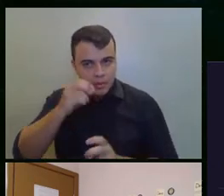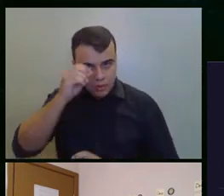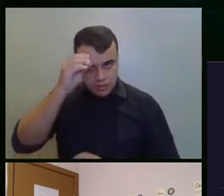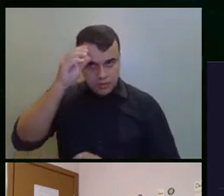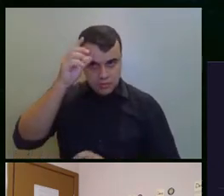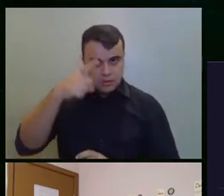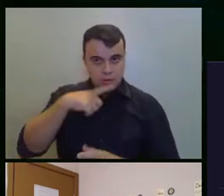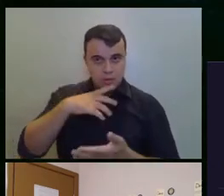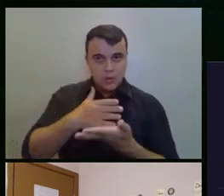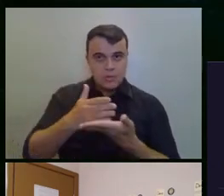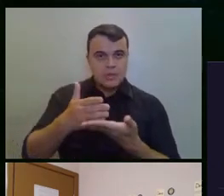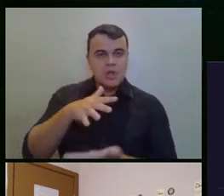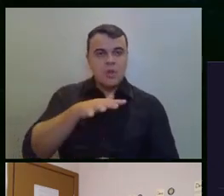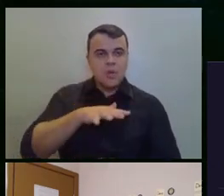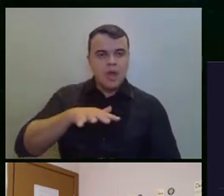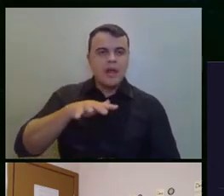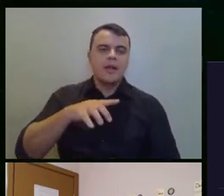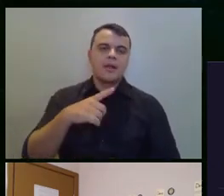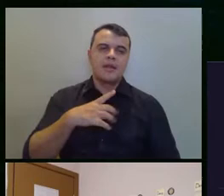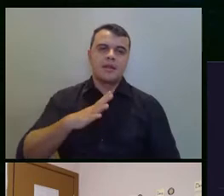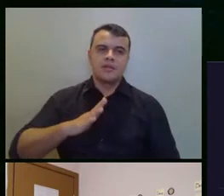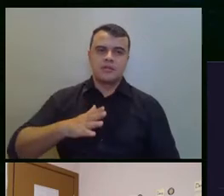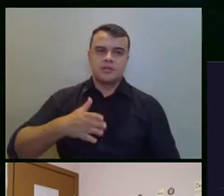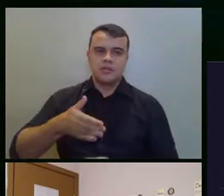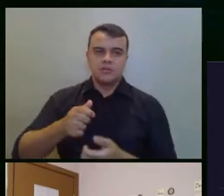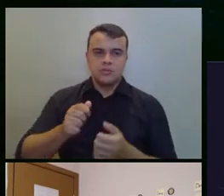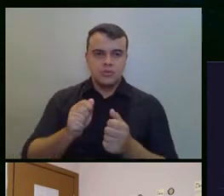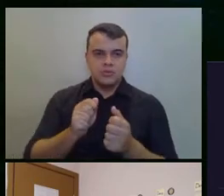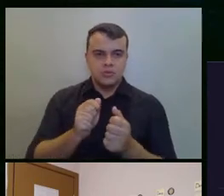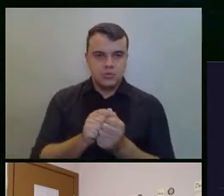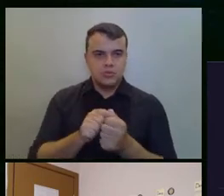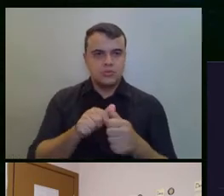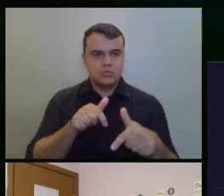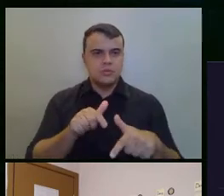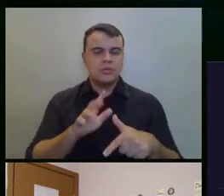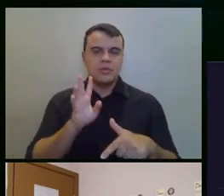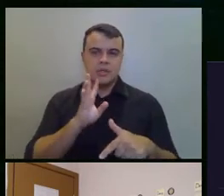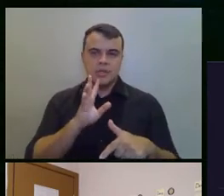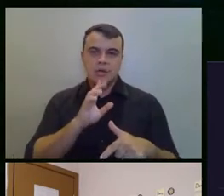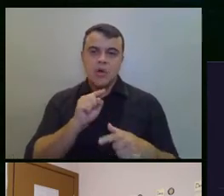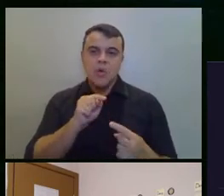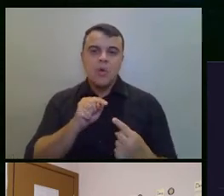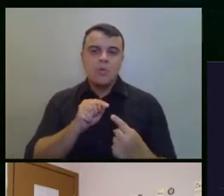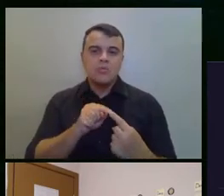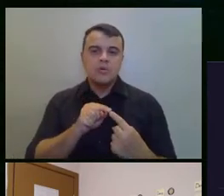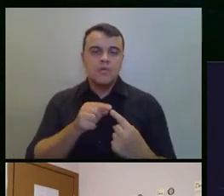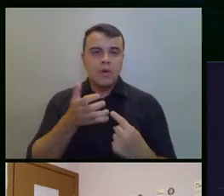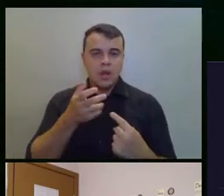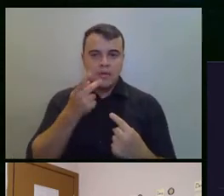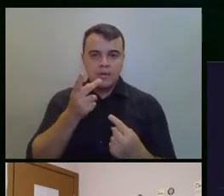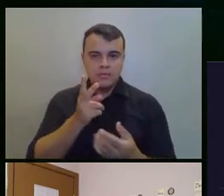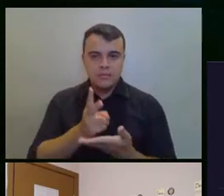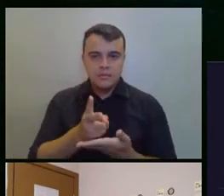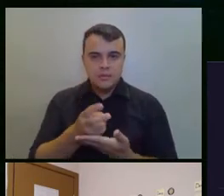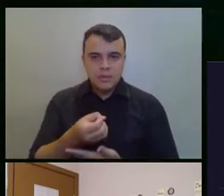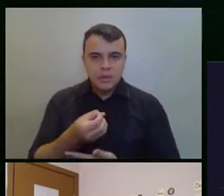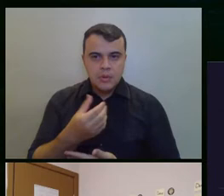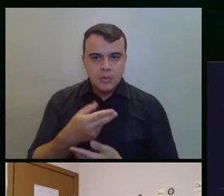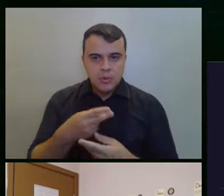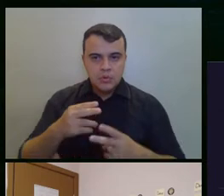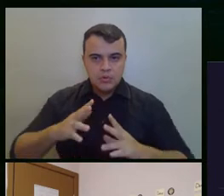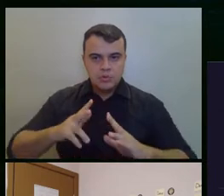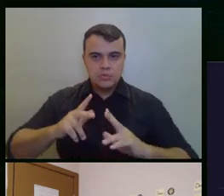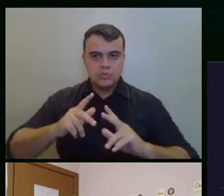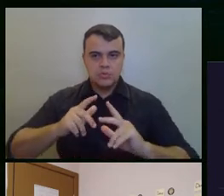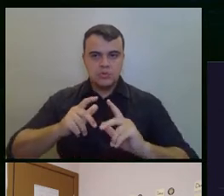para quem está iniciando na área Tanto para quem já está posicionado no mercado então aí tensão é realmente ter Impacto positivo aí em todos os